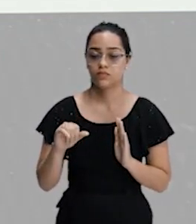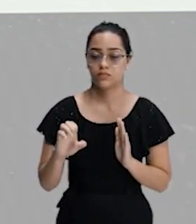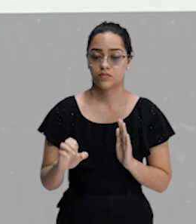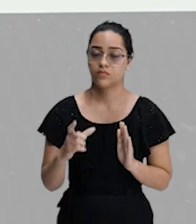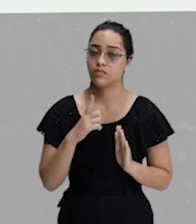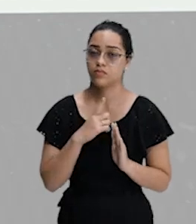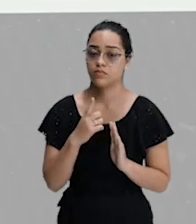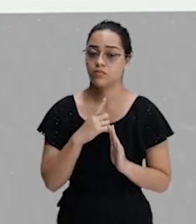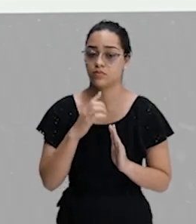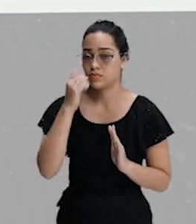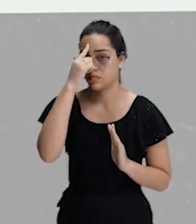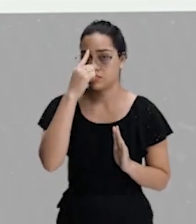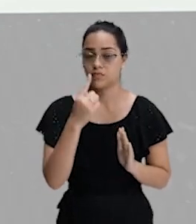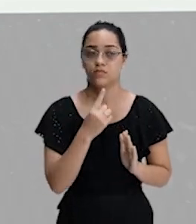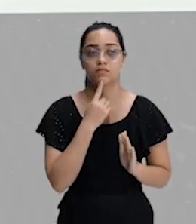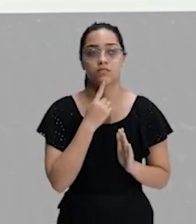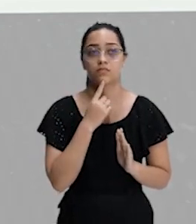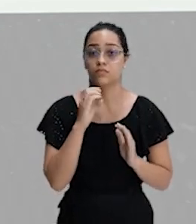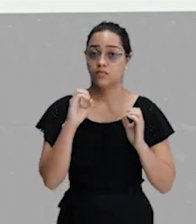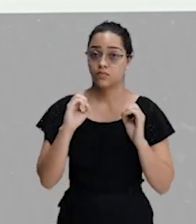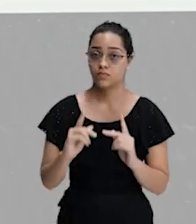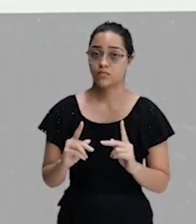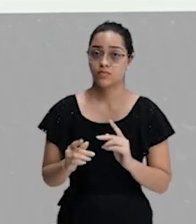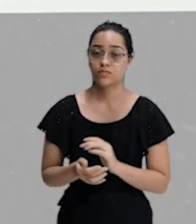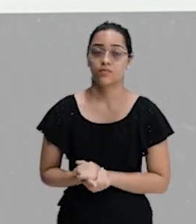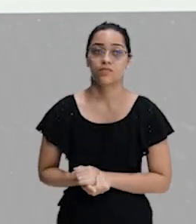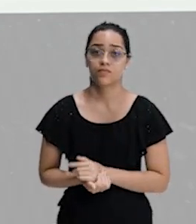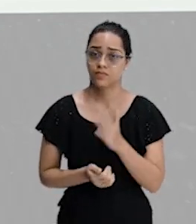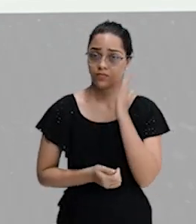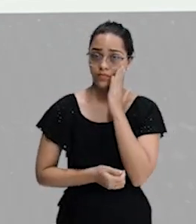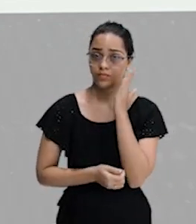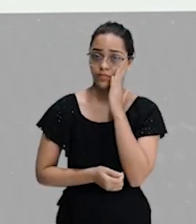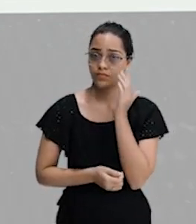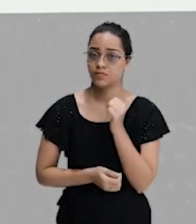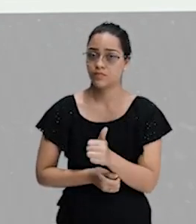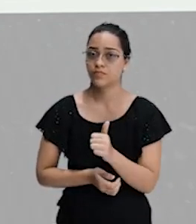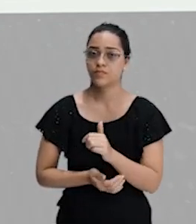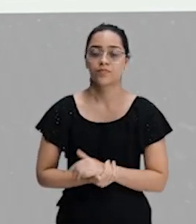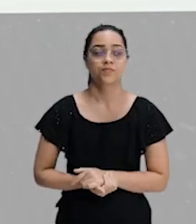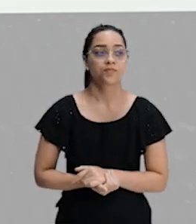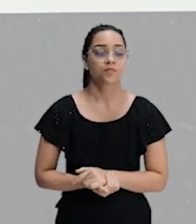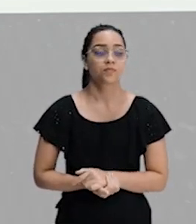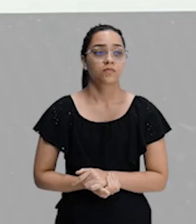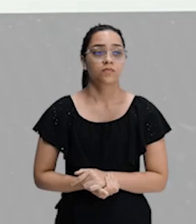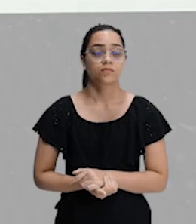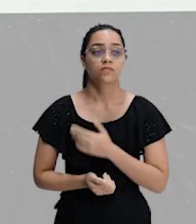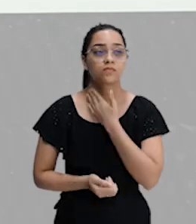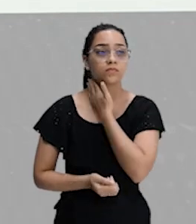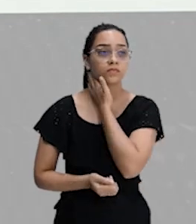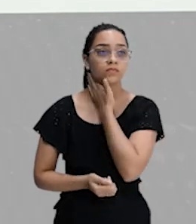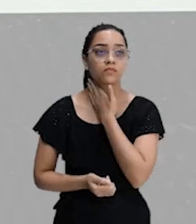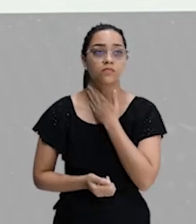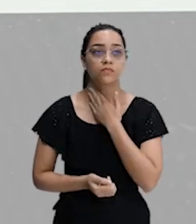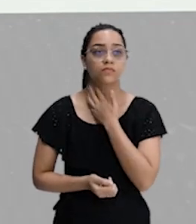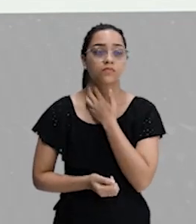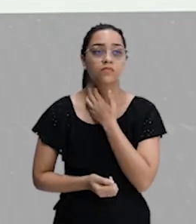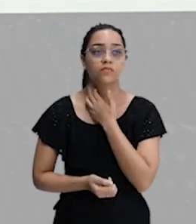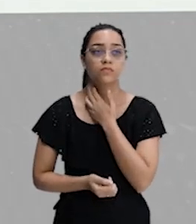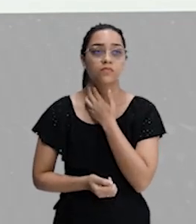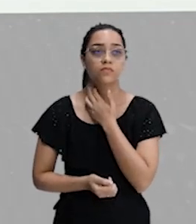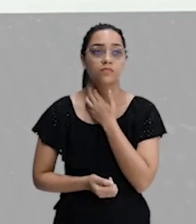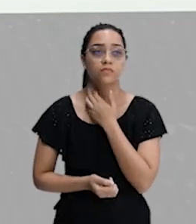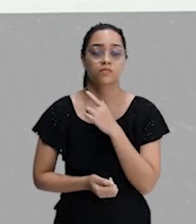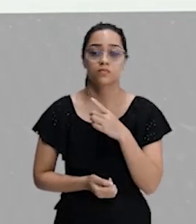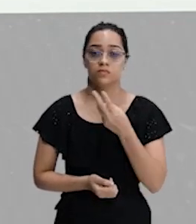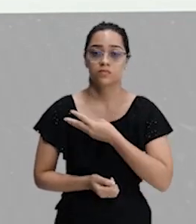aí dessa figura. Beleza, turminha? Entendido? Tá? Então, beleza. Vamos agora aqui para